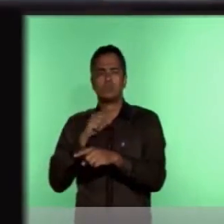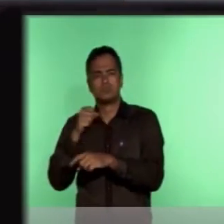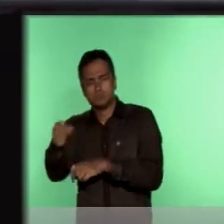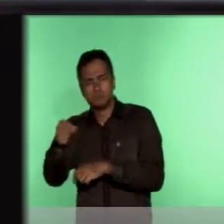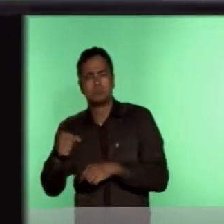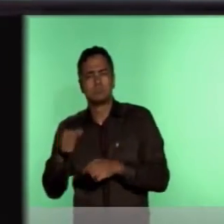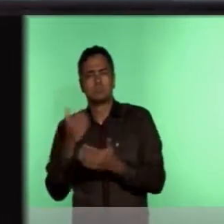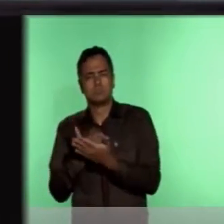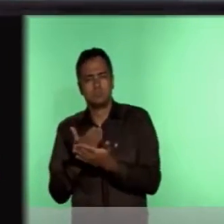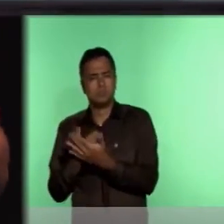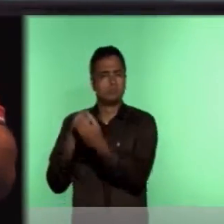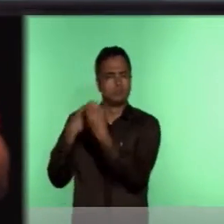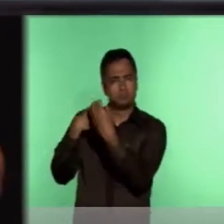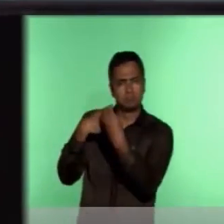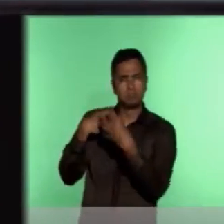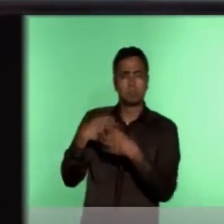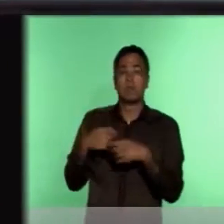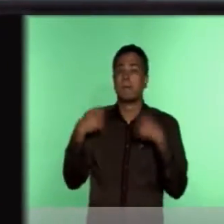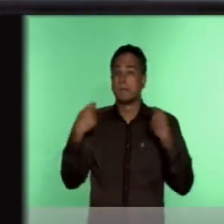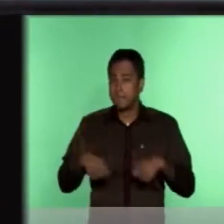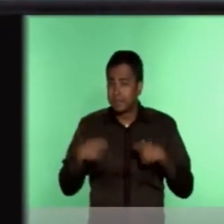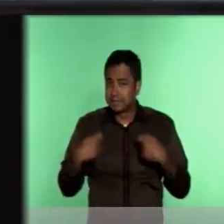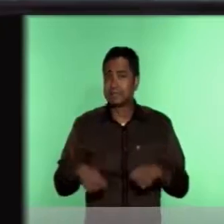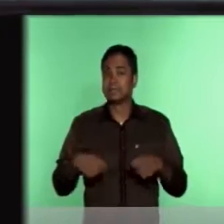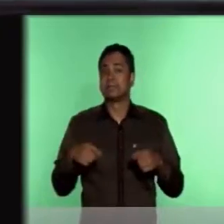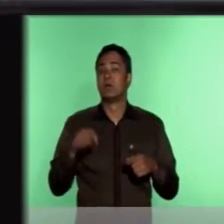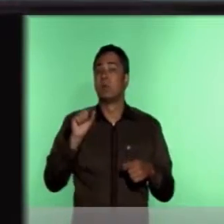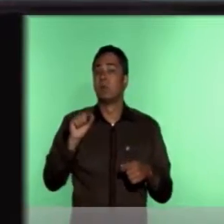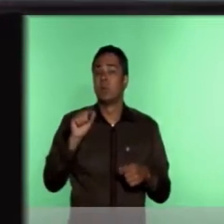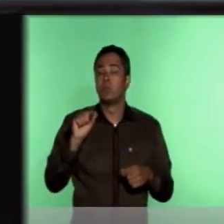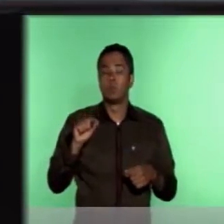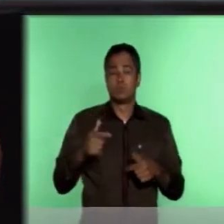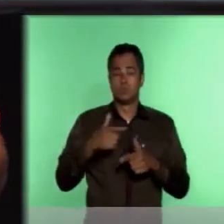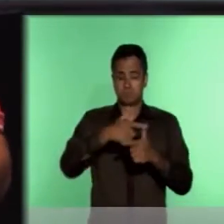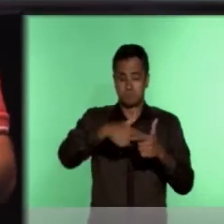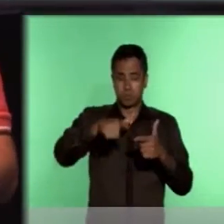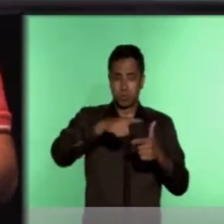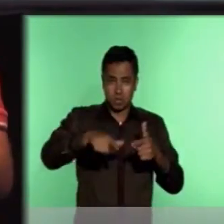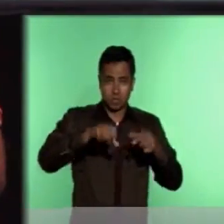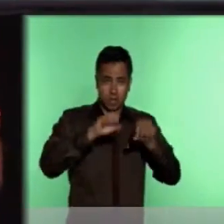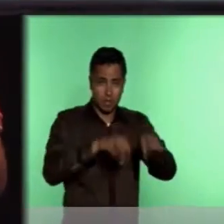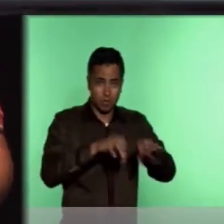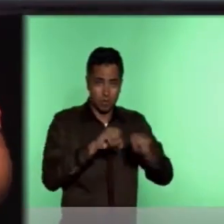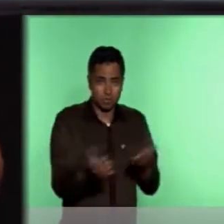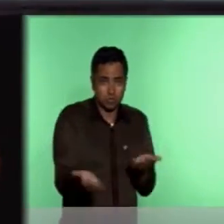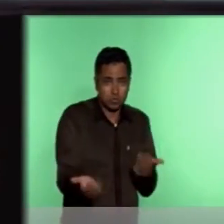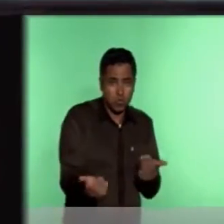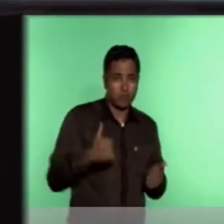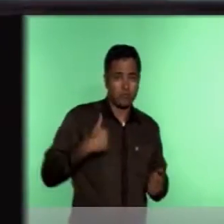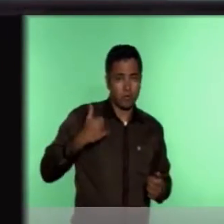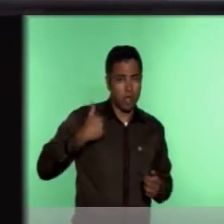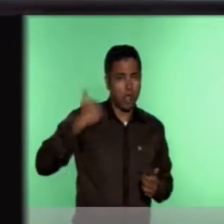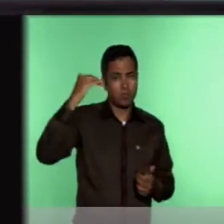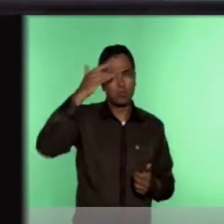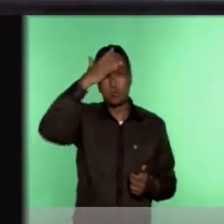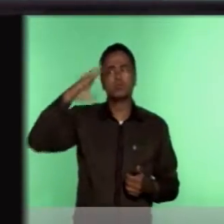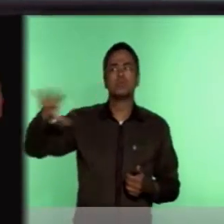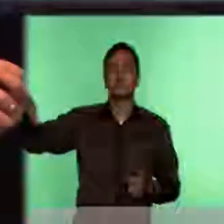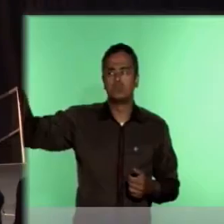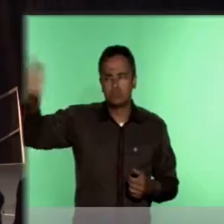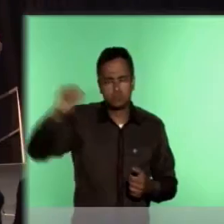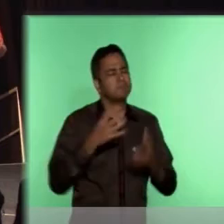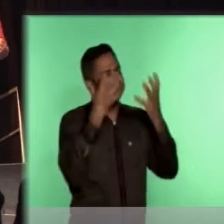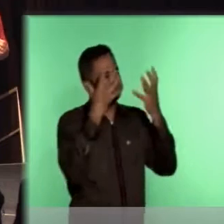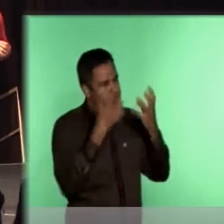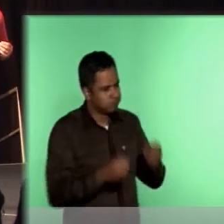e adultos voltasse a um tema nacional. Sempre lembrando que a maior contribuição internacional que o Brasil deu, eu